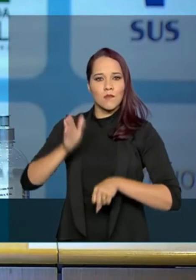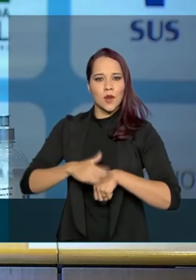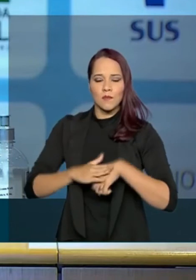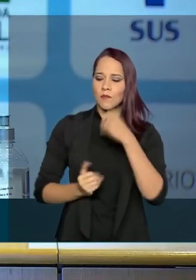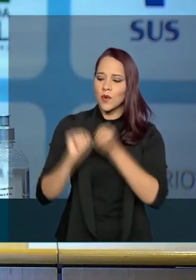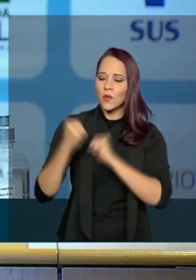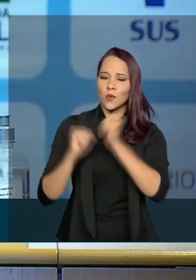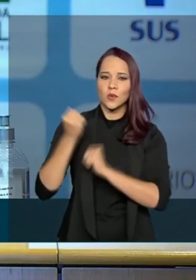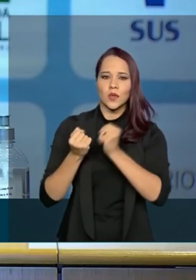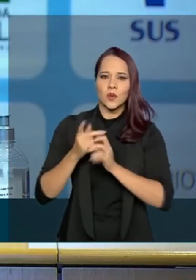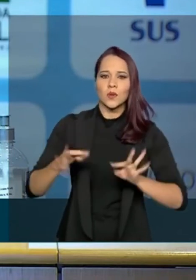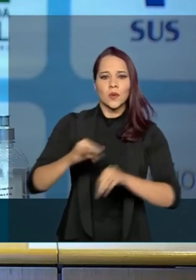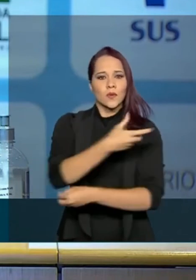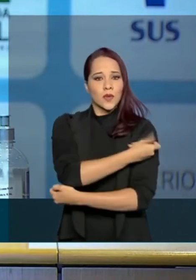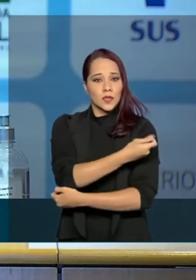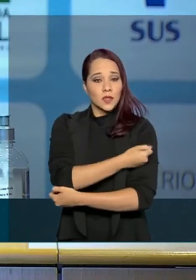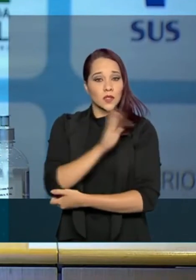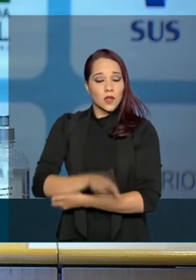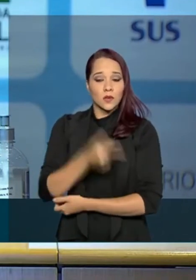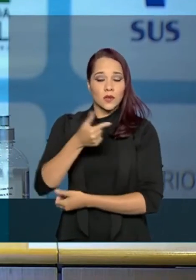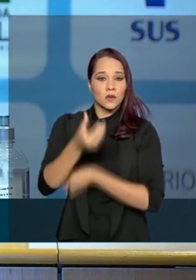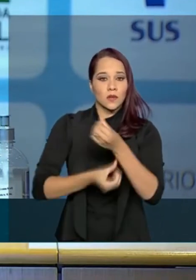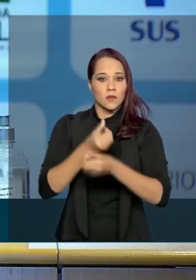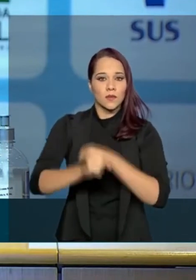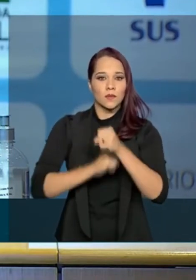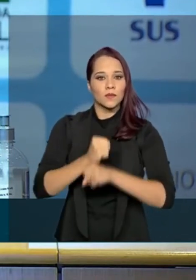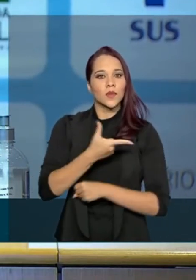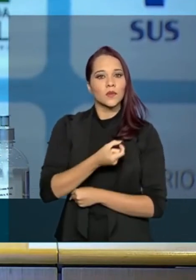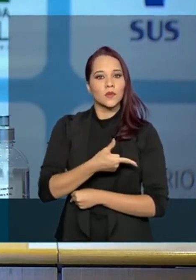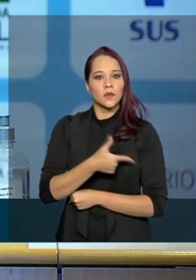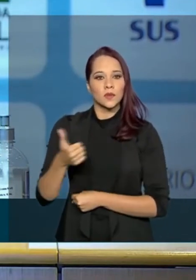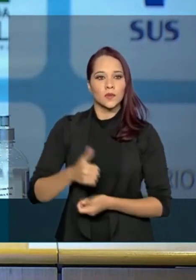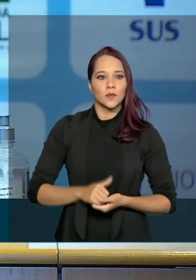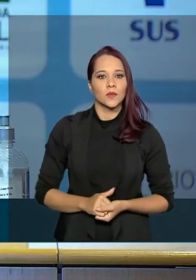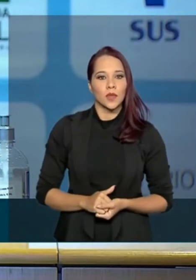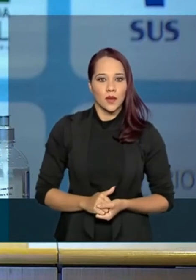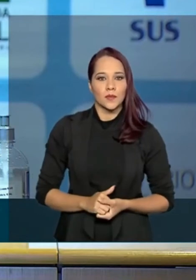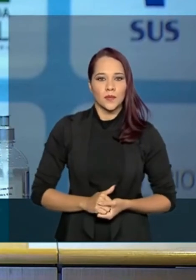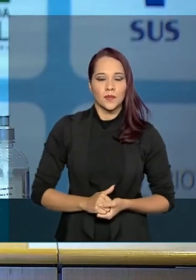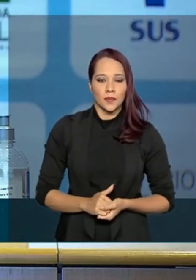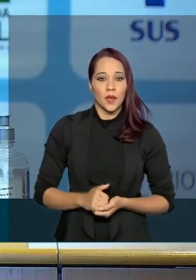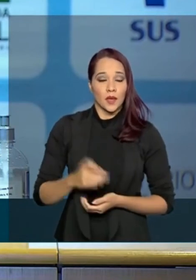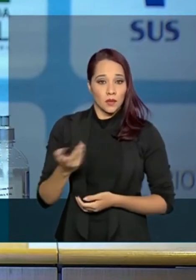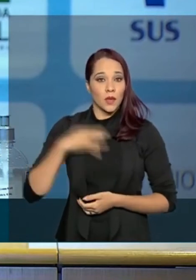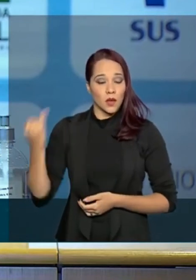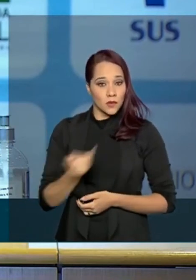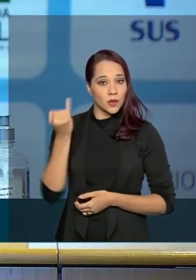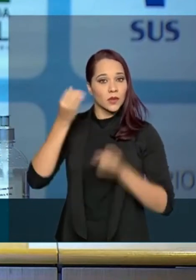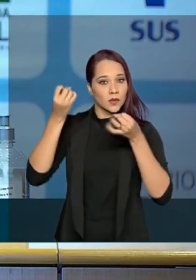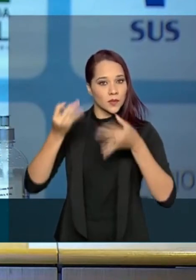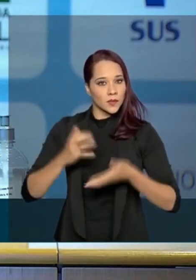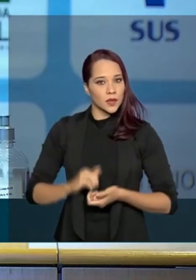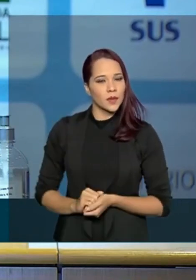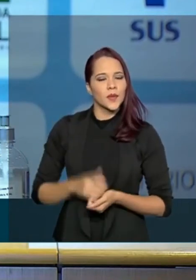produção integral da vacina já no segundo semestre de 2021. É importante destacar